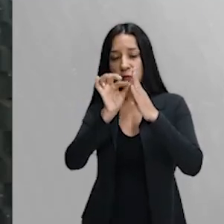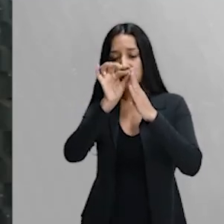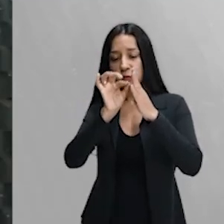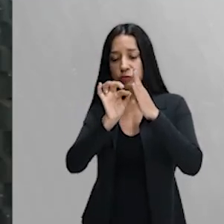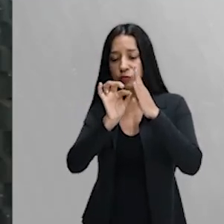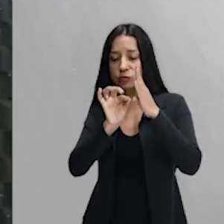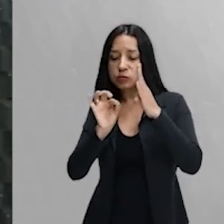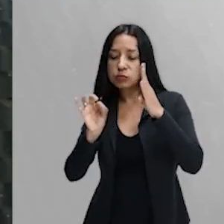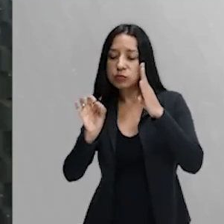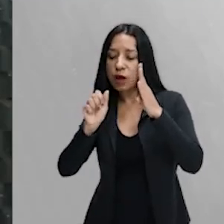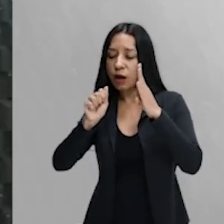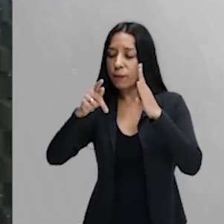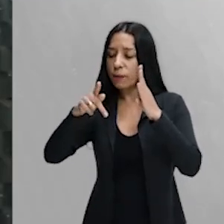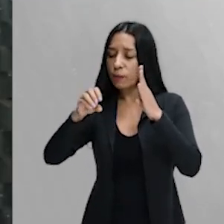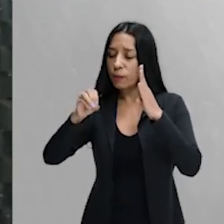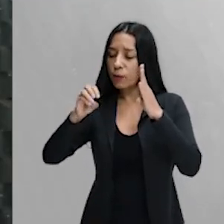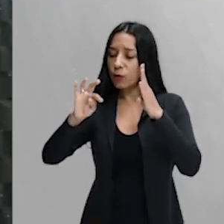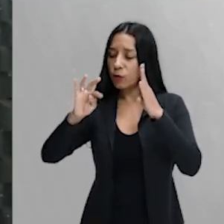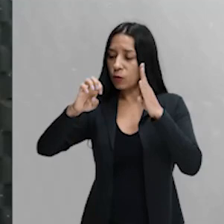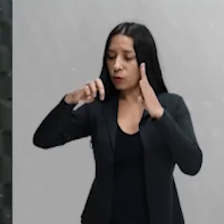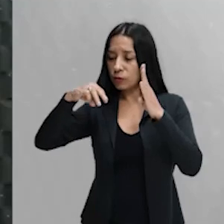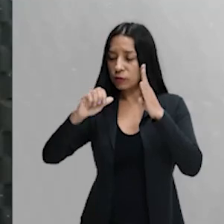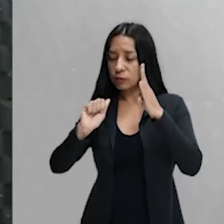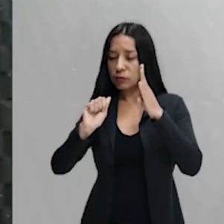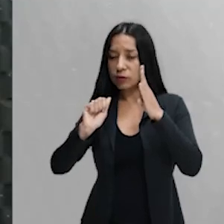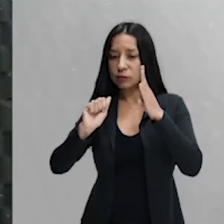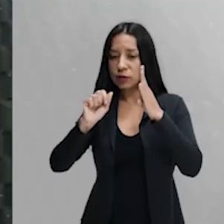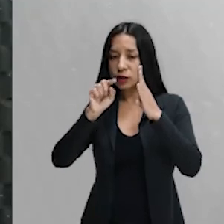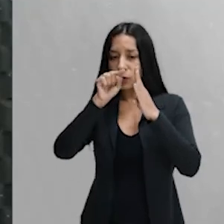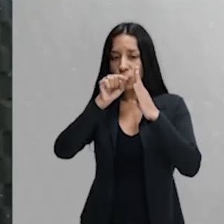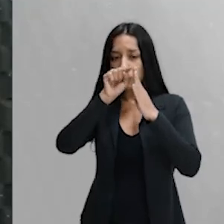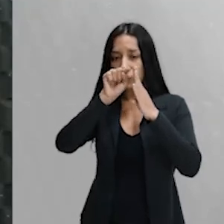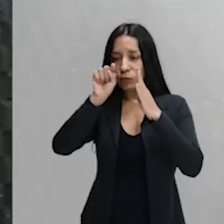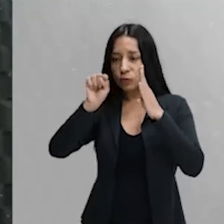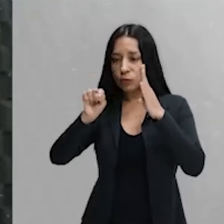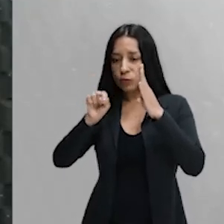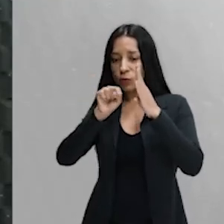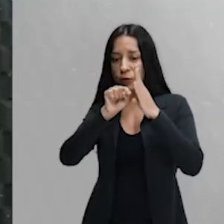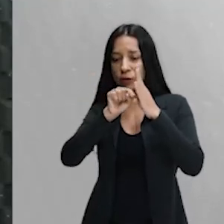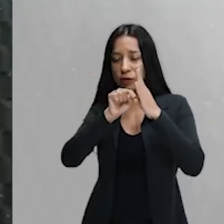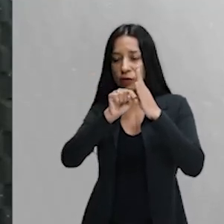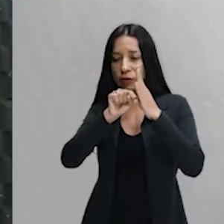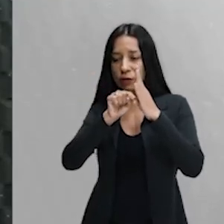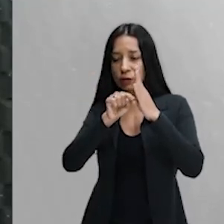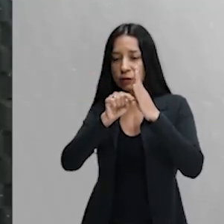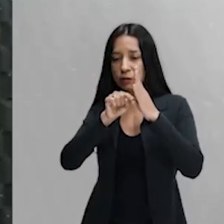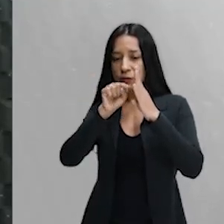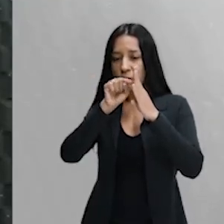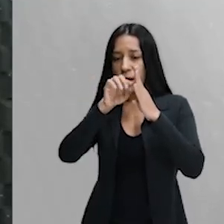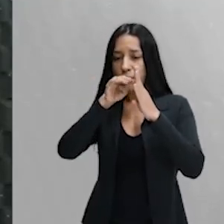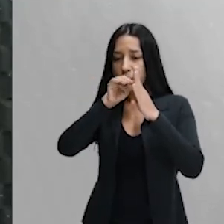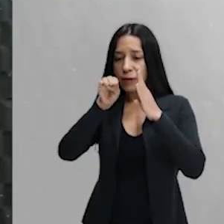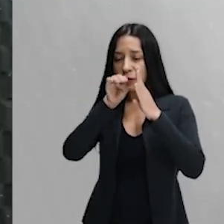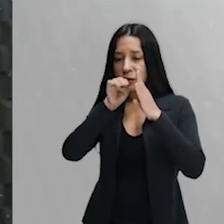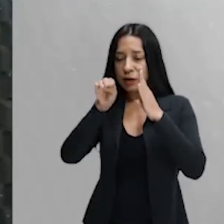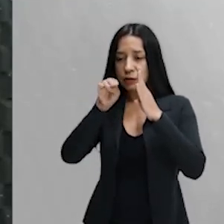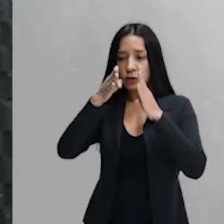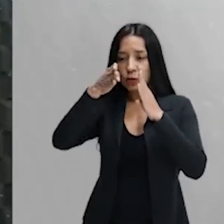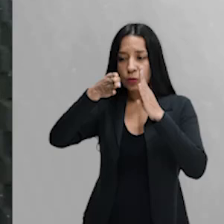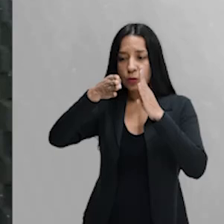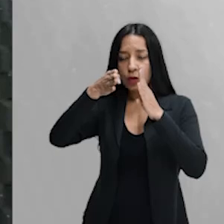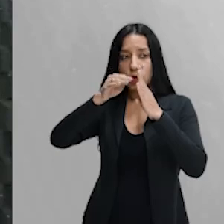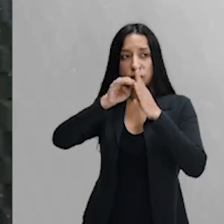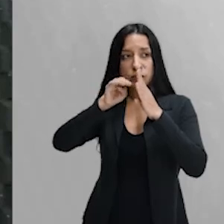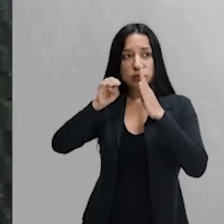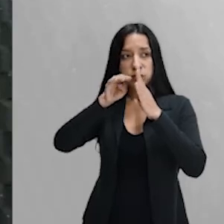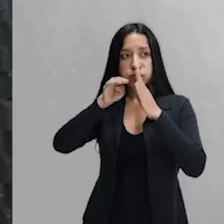da base. No caso do quadrado, esse apótema da base é a metade do lado. Tá?